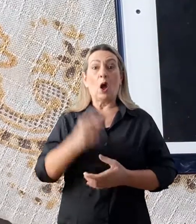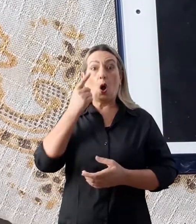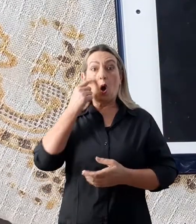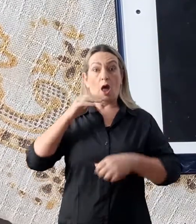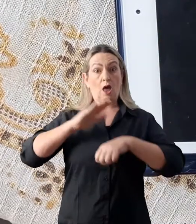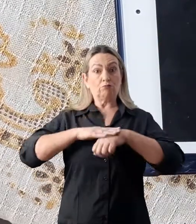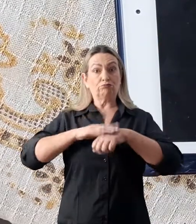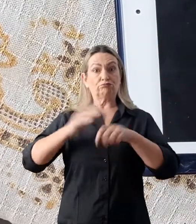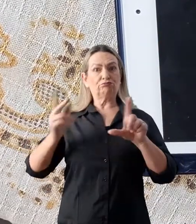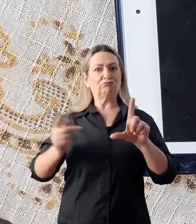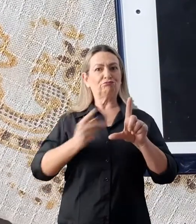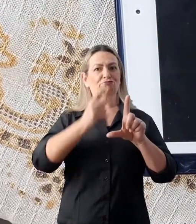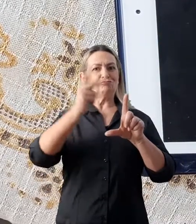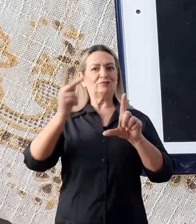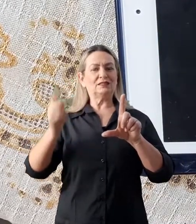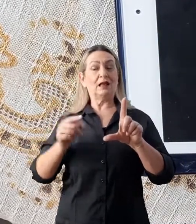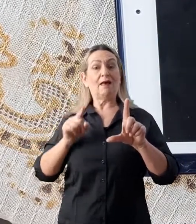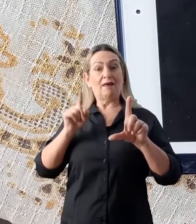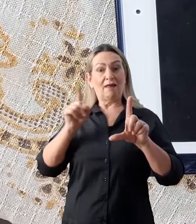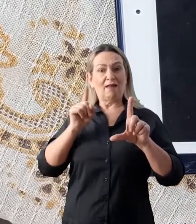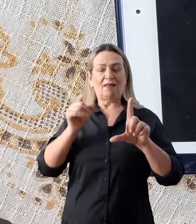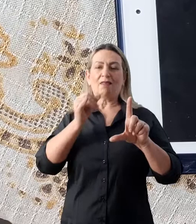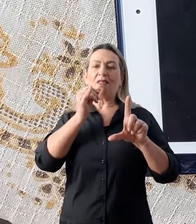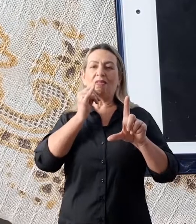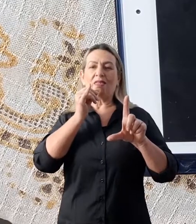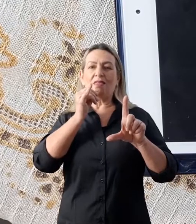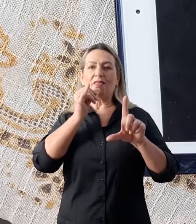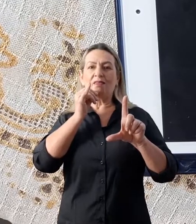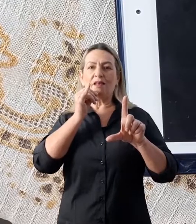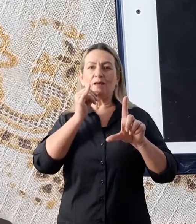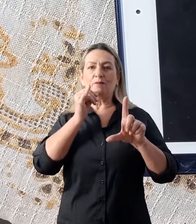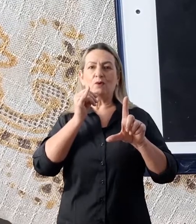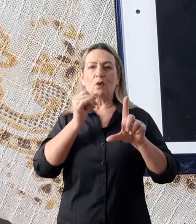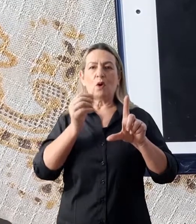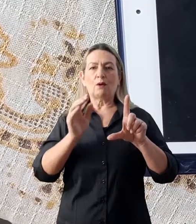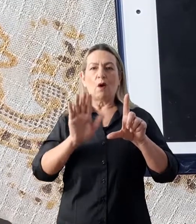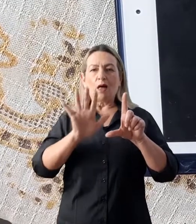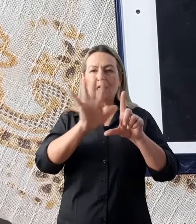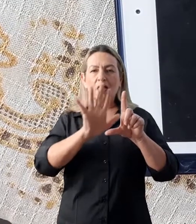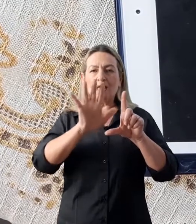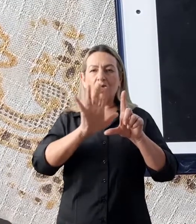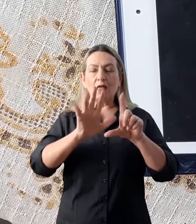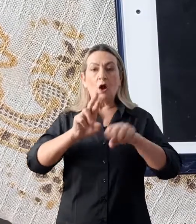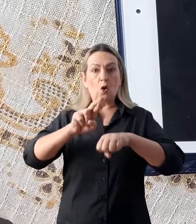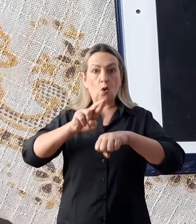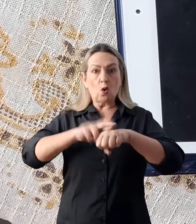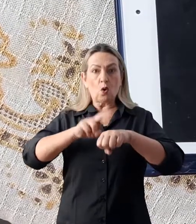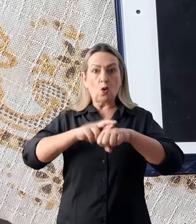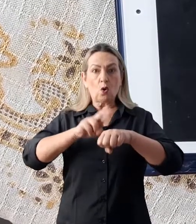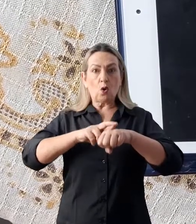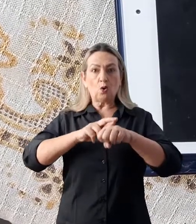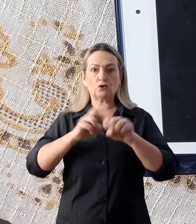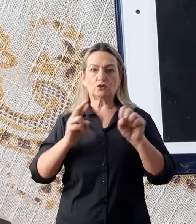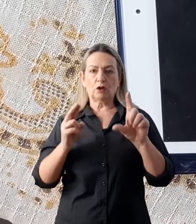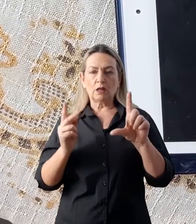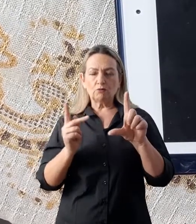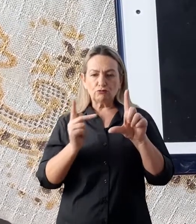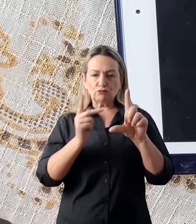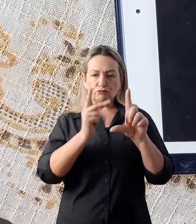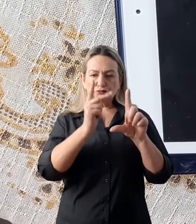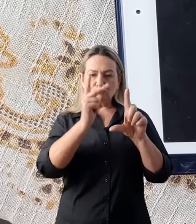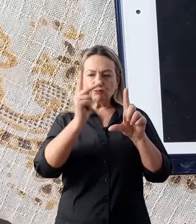Como essas que eu fiz, né? Essa aqui, por exemplo, a gente utilizou um fundo roxo e o traçado todo nessa